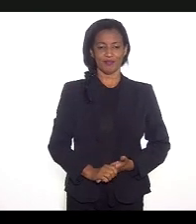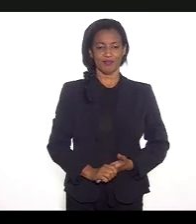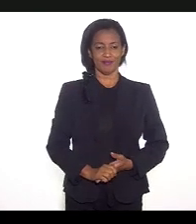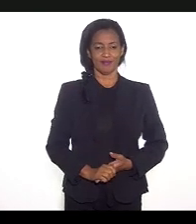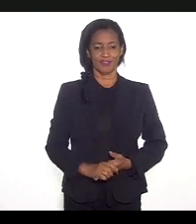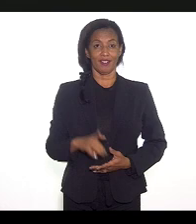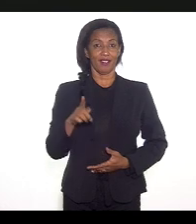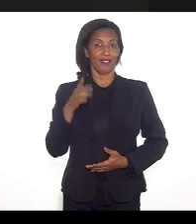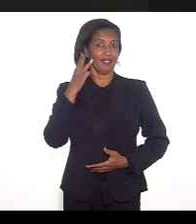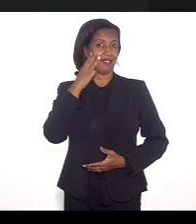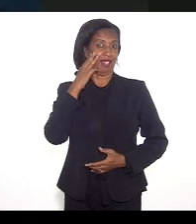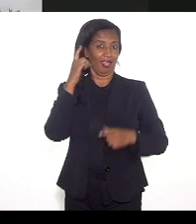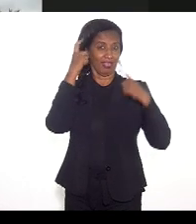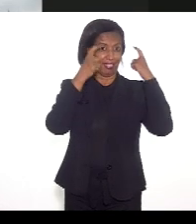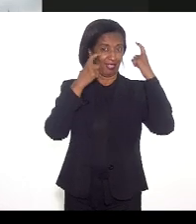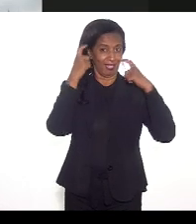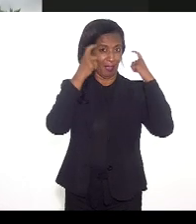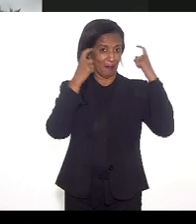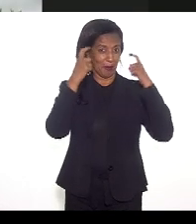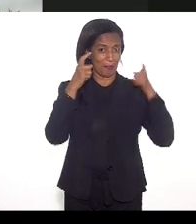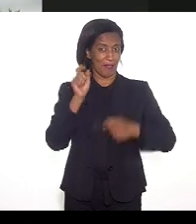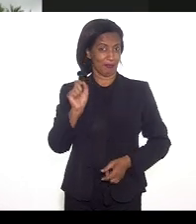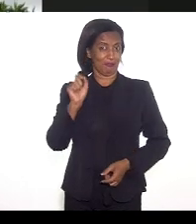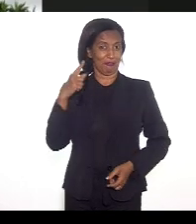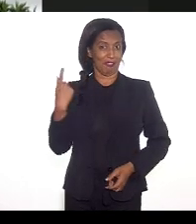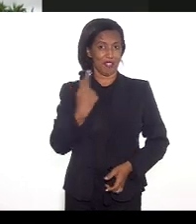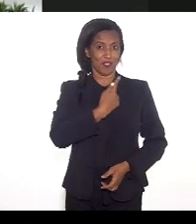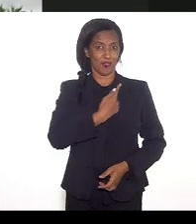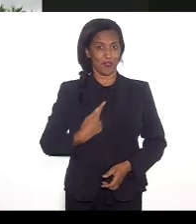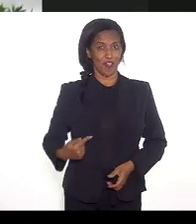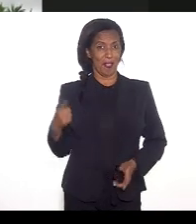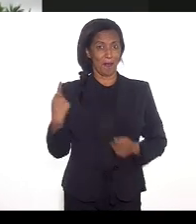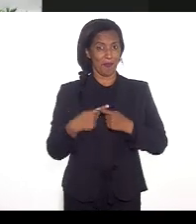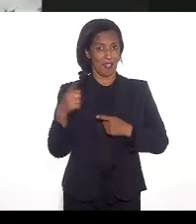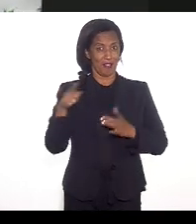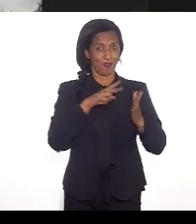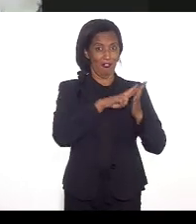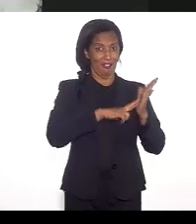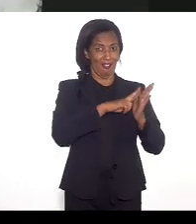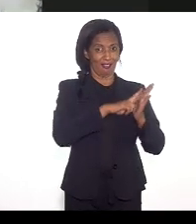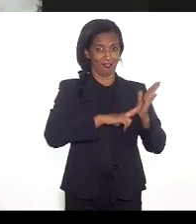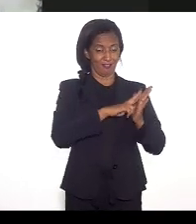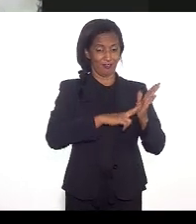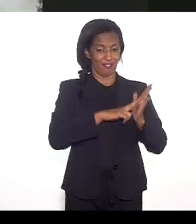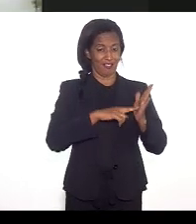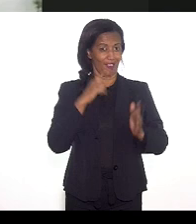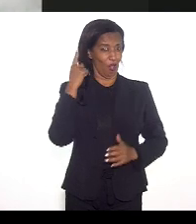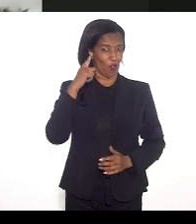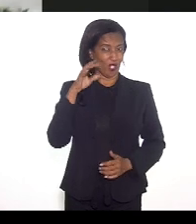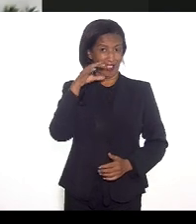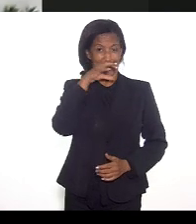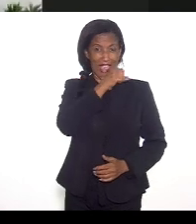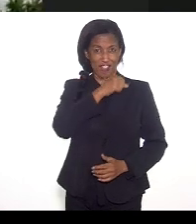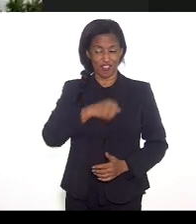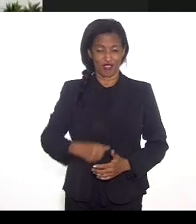está preocupado com o depoimento do Witzel, porque ele foi o relator do impeachment, a orelha dele já está ardendo.